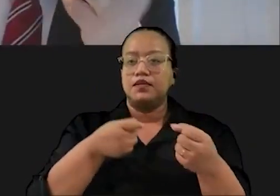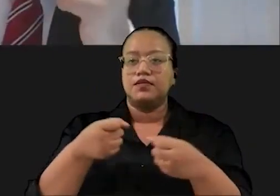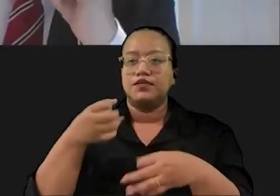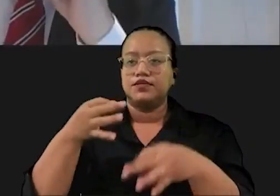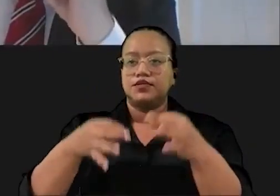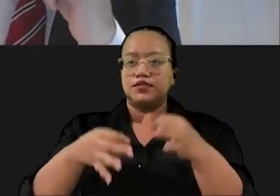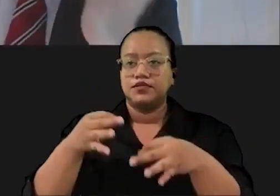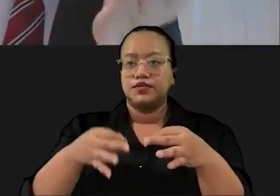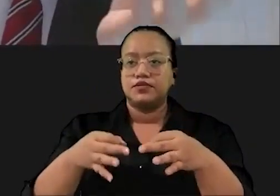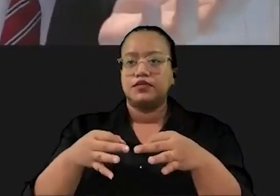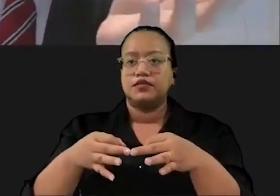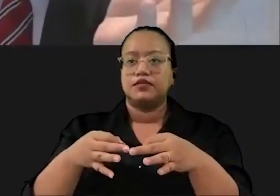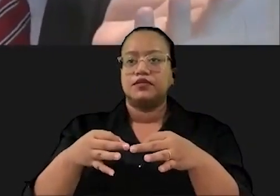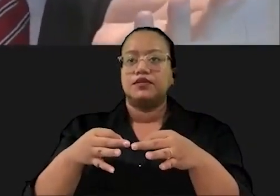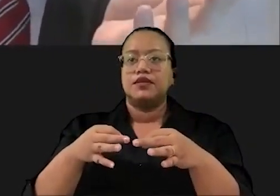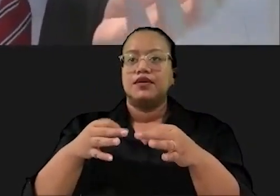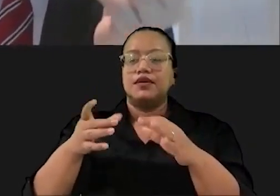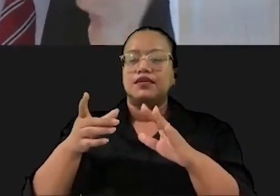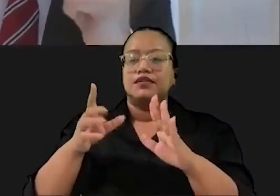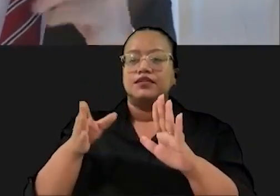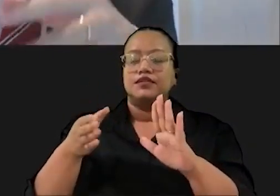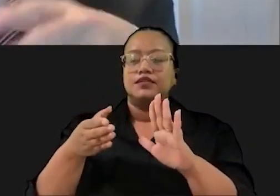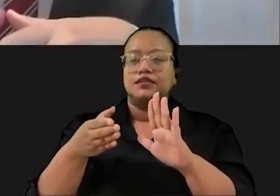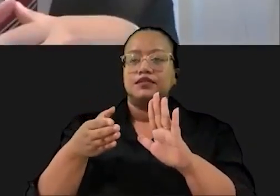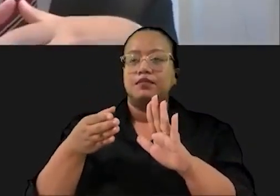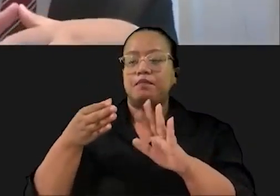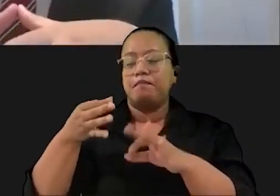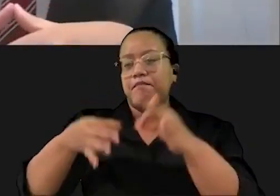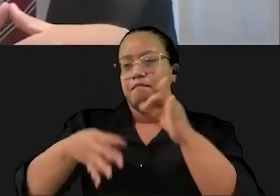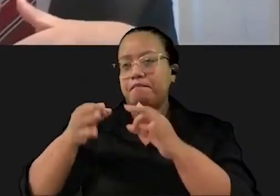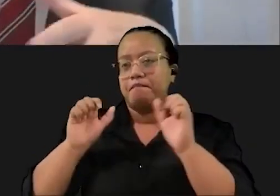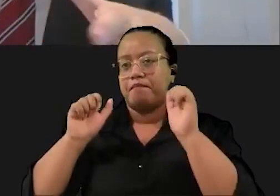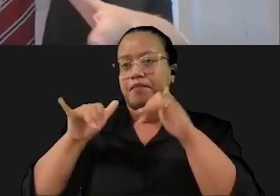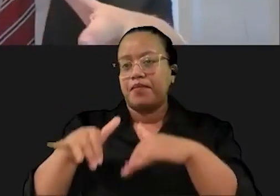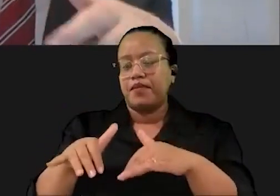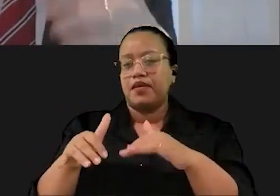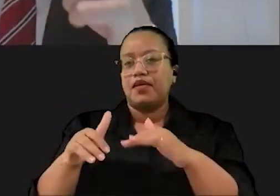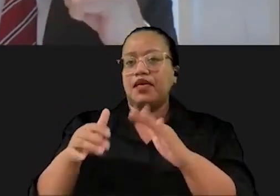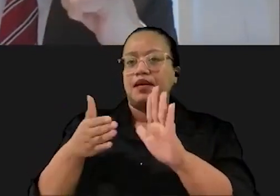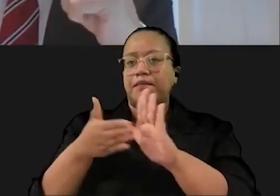efeito sistêmico, né, se há um encurtamento da pauta de audiência, há também